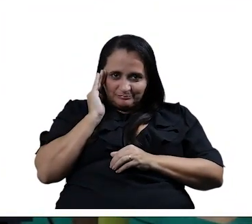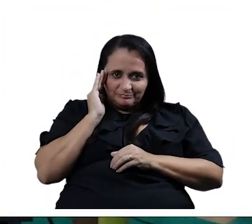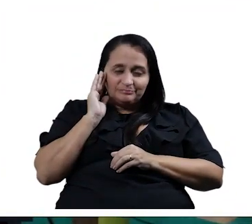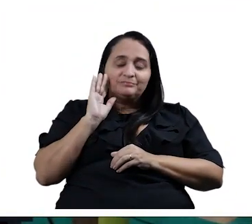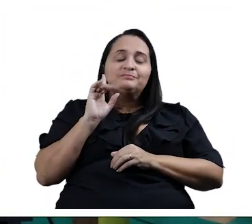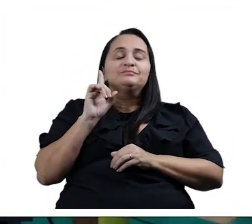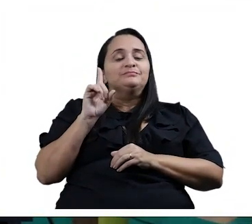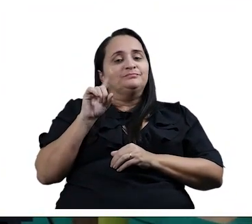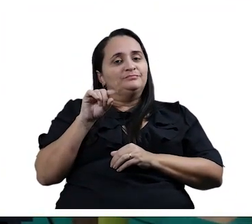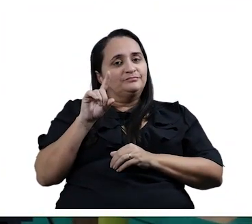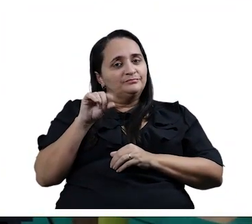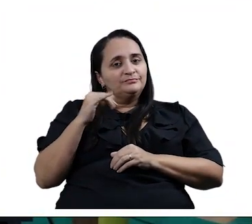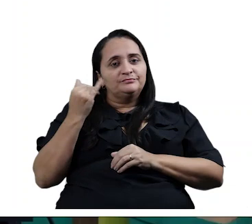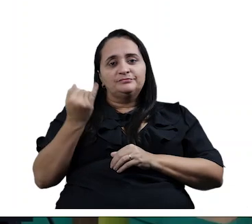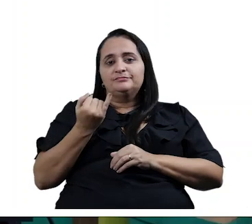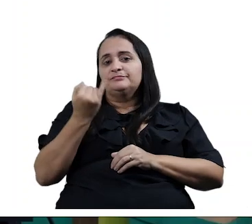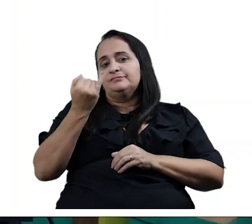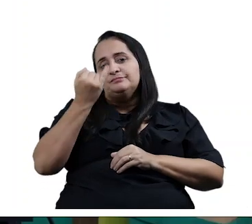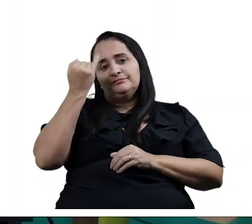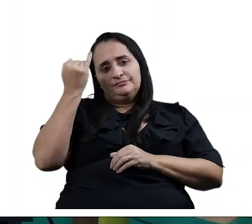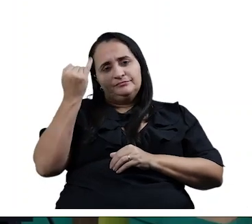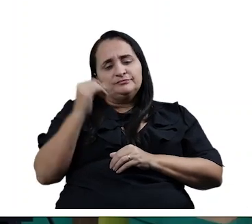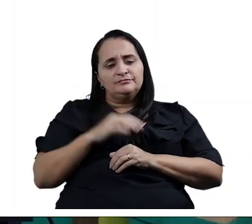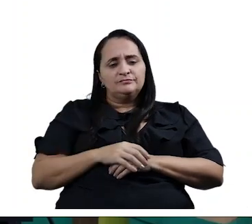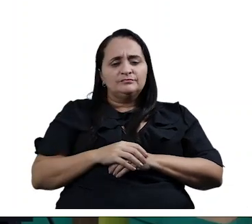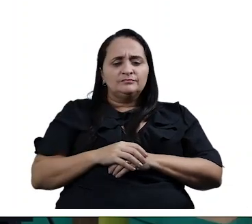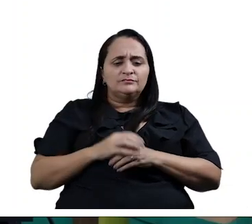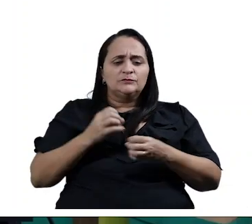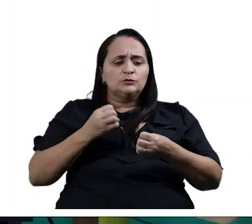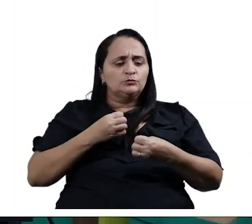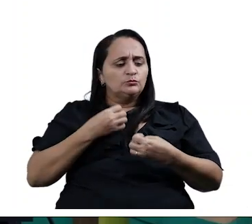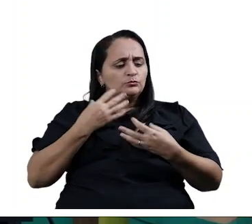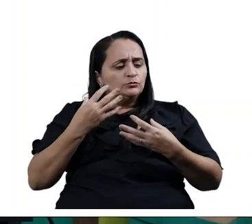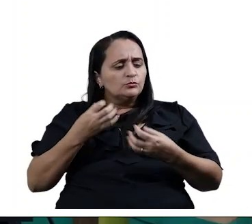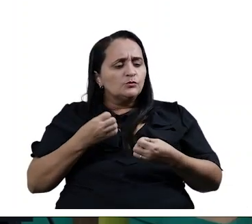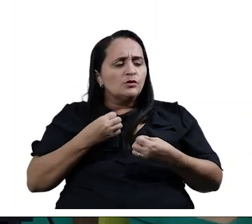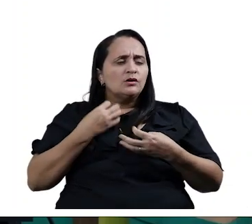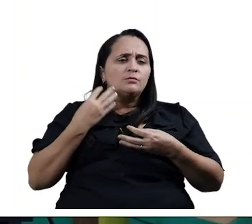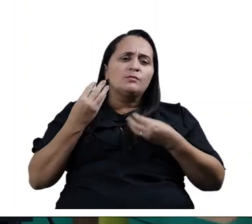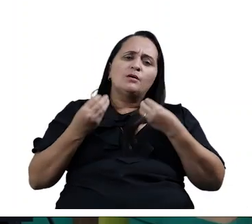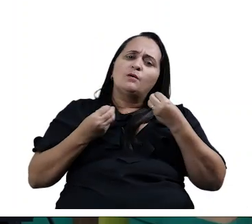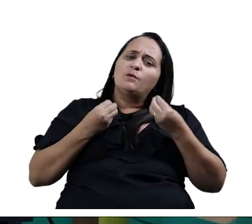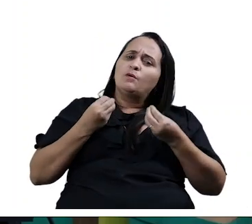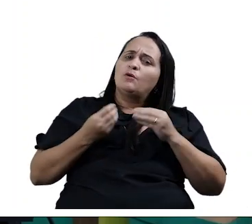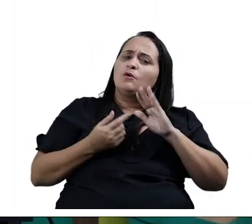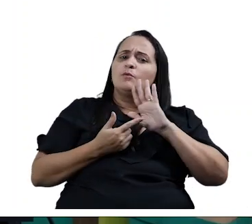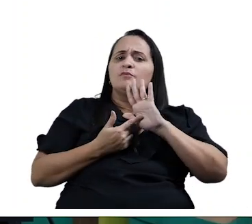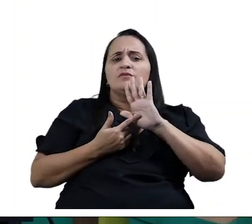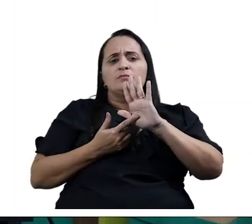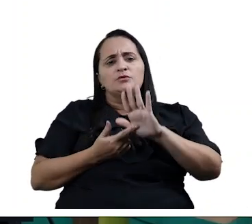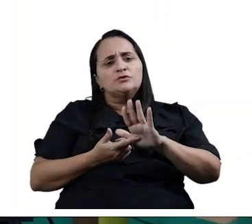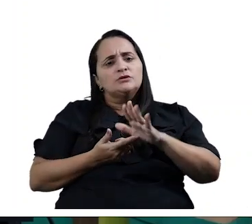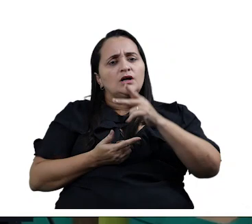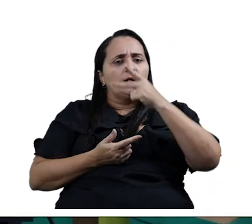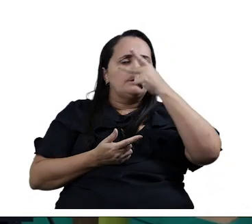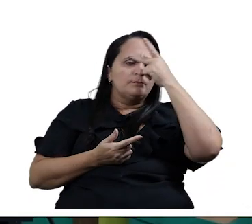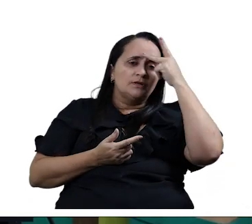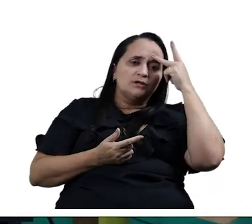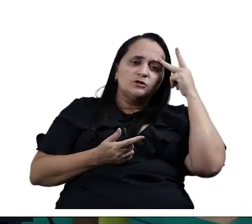função da poesia, dos poemas, é que ele vai trazer para a pessoa que está